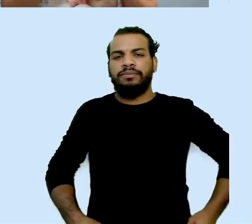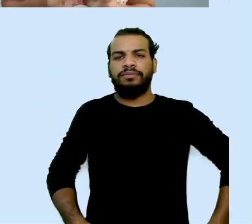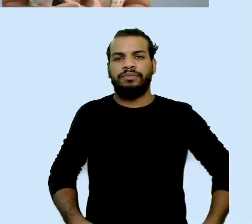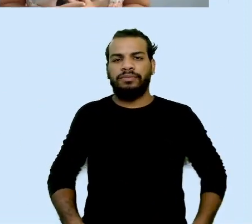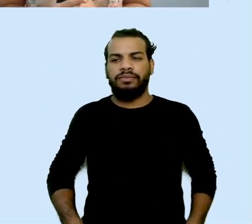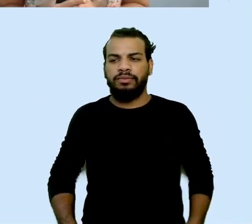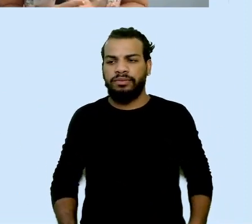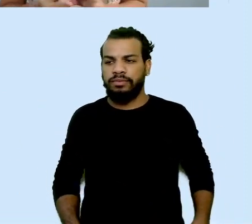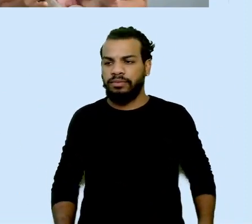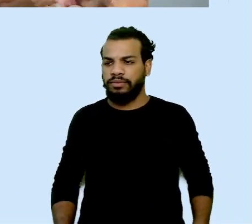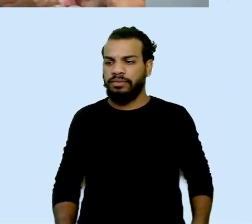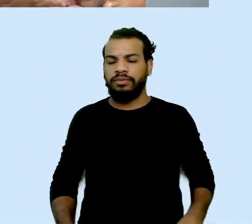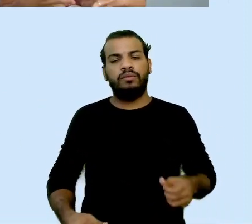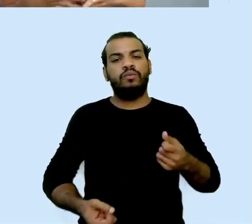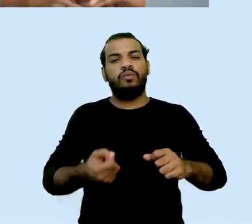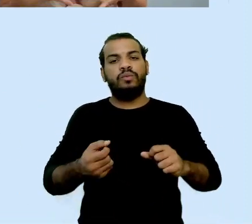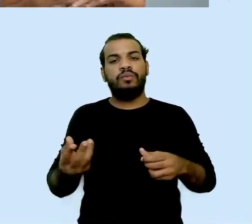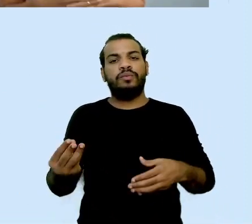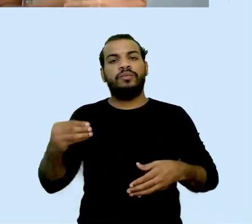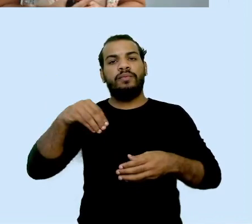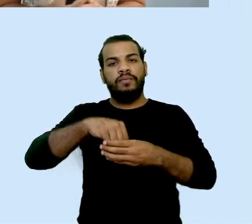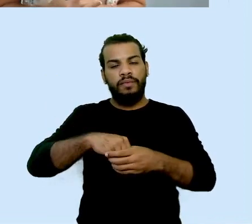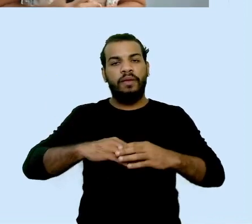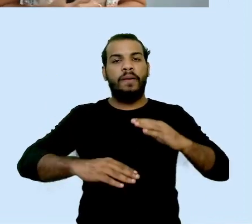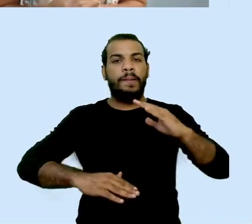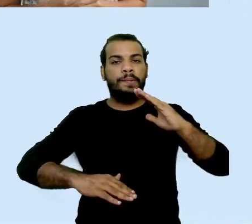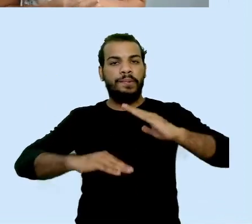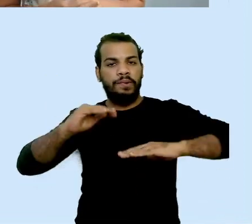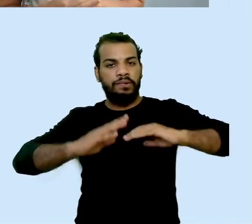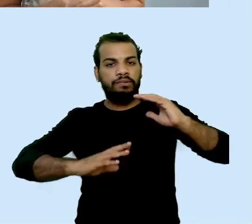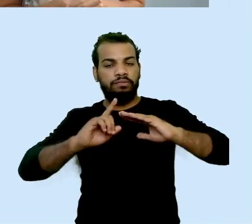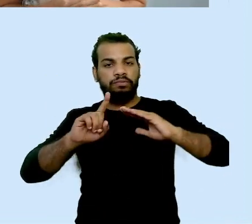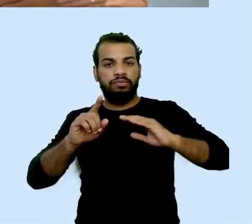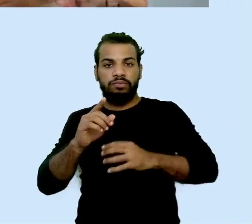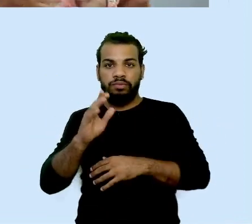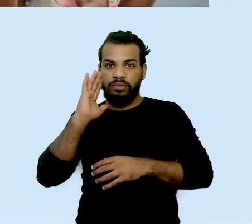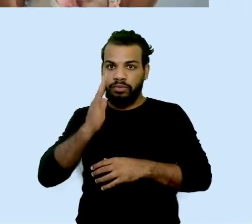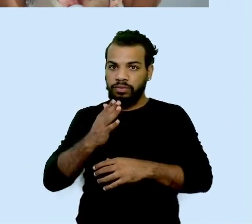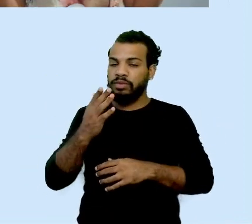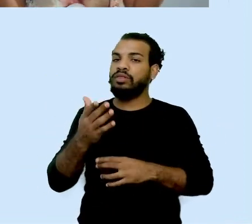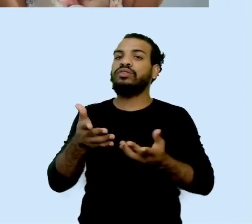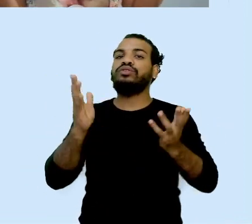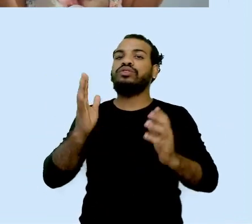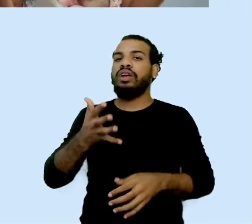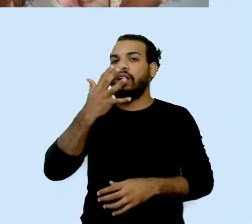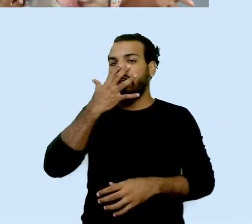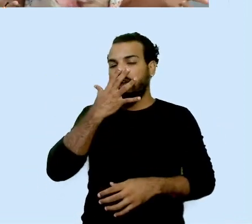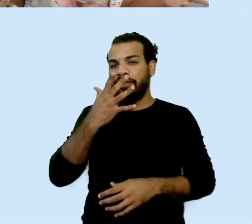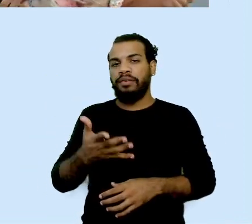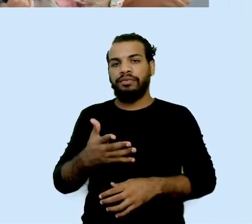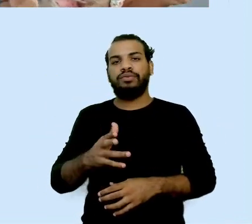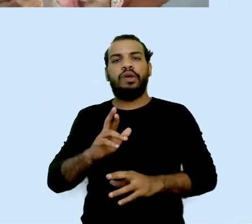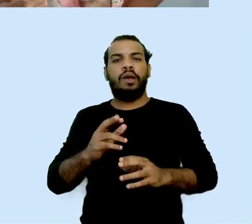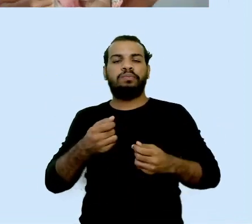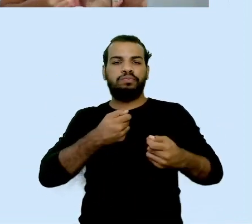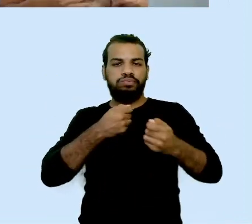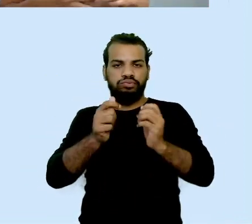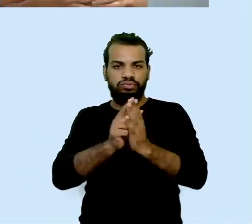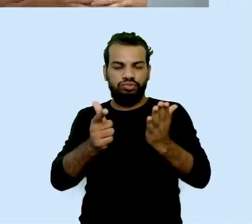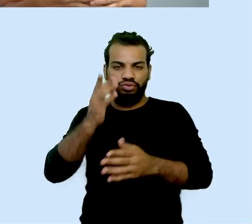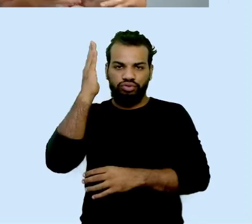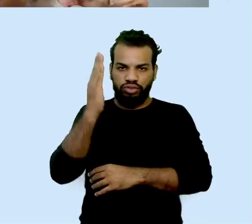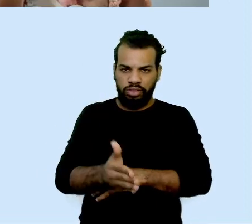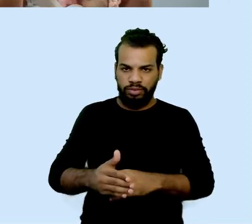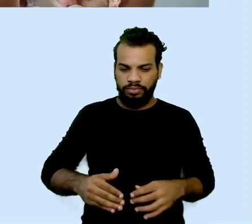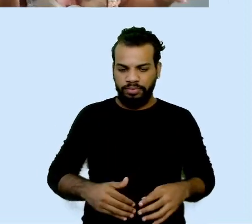essa indústria, a gente passa a ver profissionais ligados diretamente a elas. Então, você já viu em alguma reportagem, ou já deve